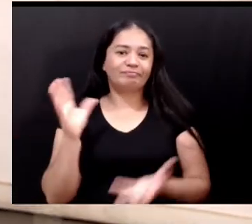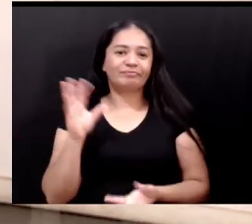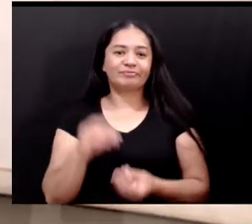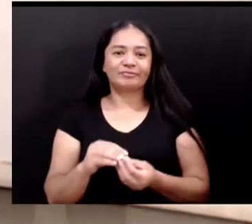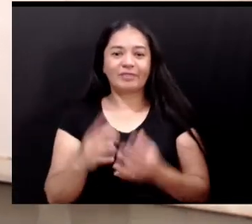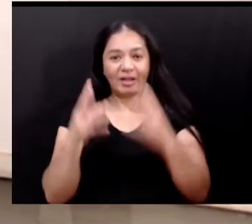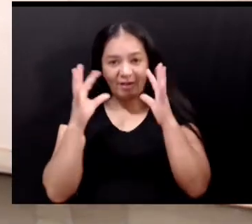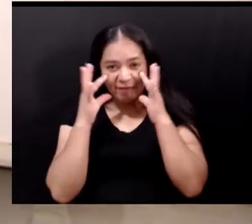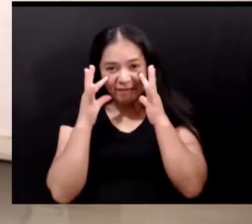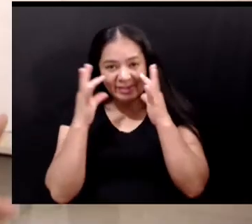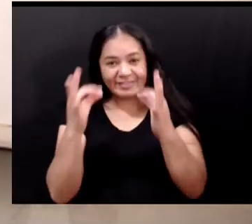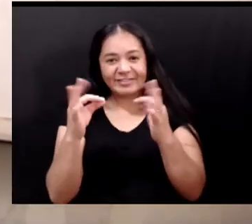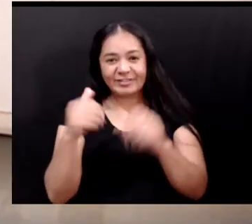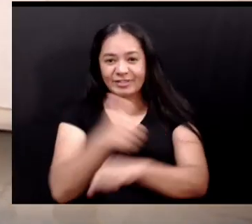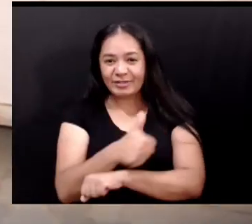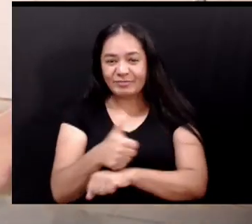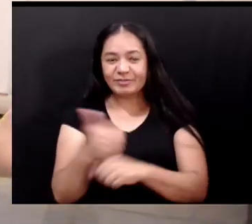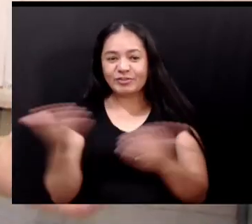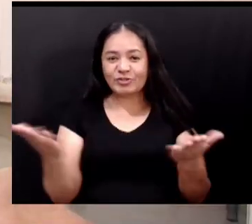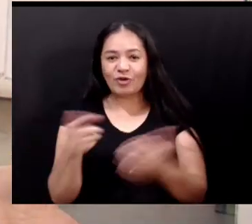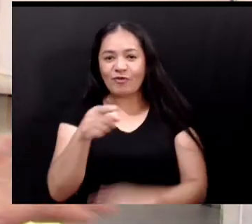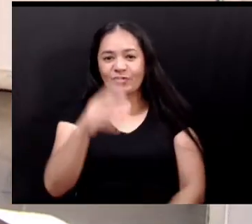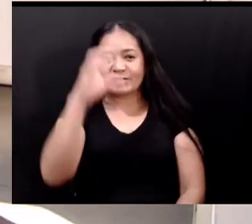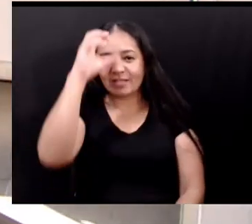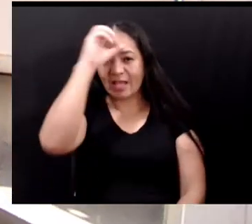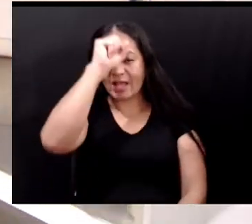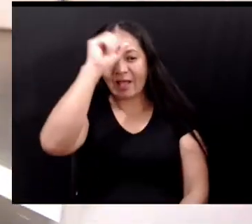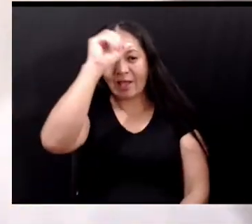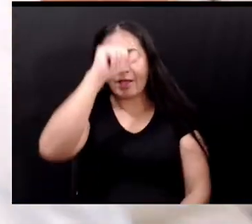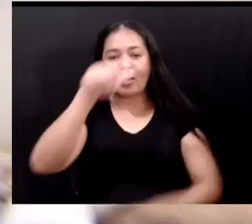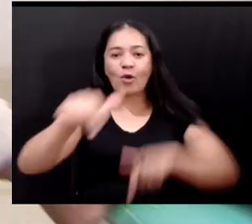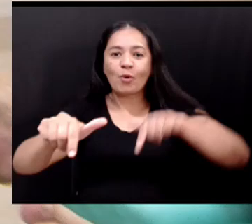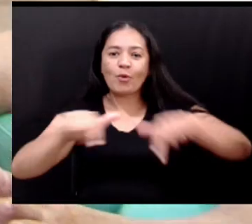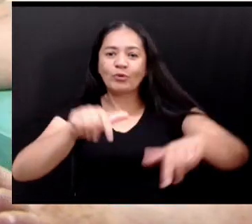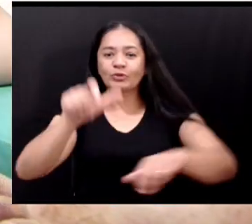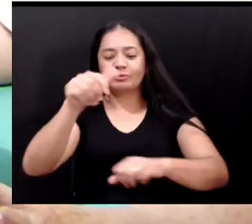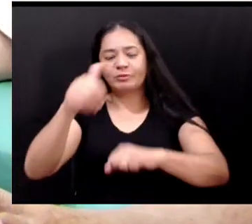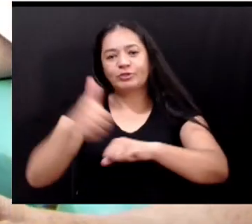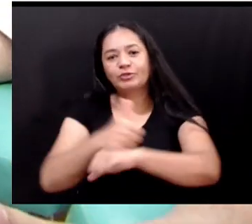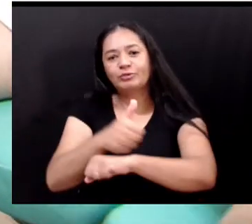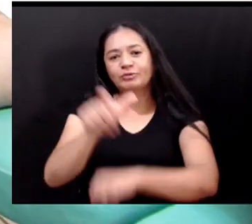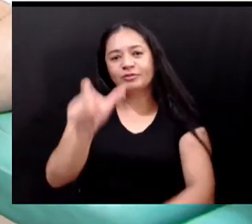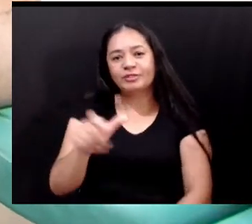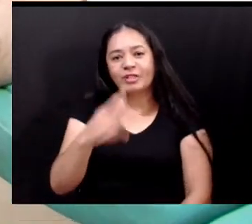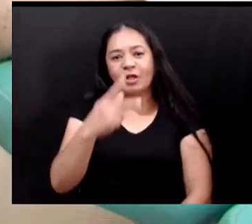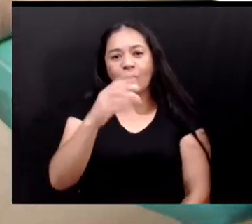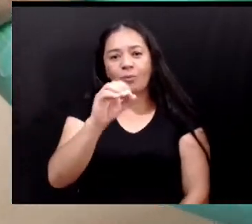hoje, você aprendeu sobre o trabalho do podólogo. E aí, gostou?